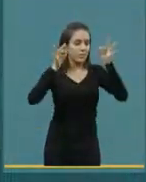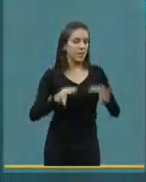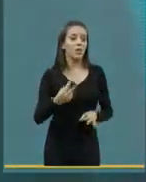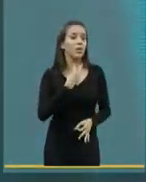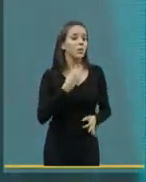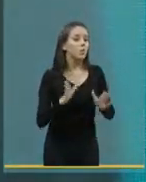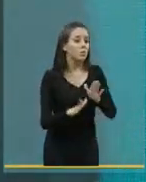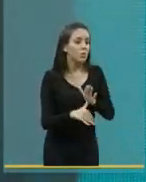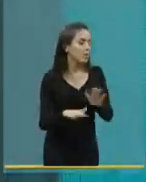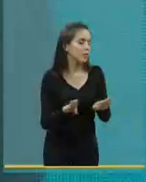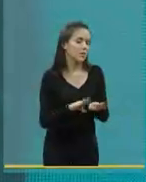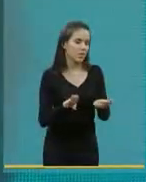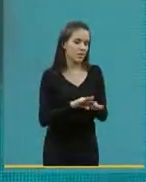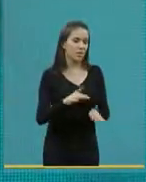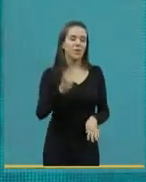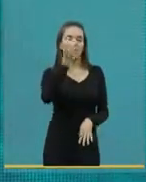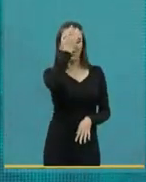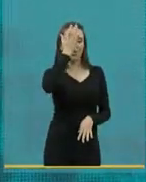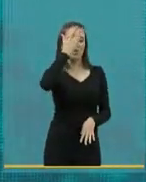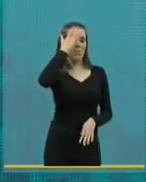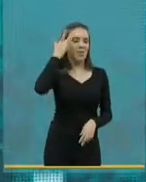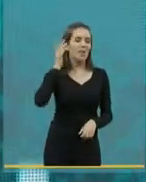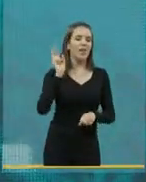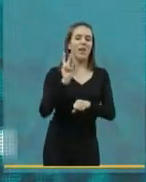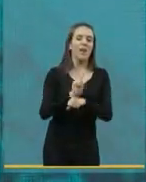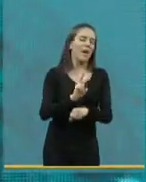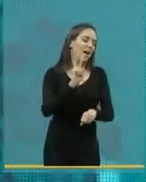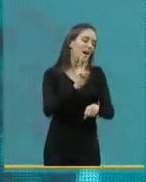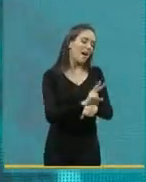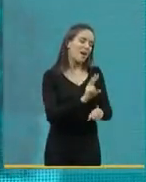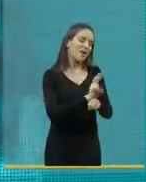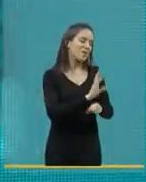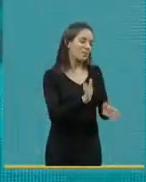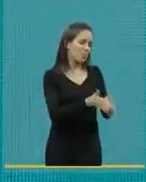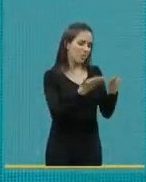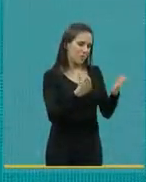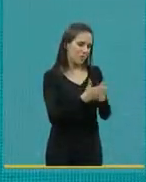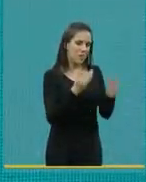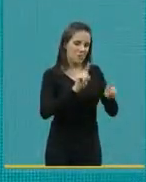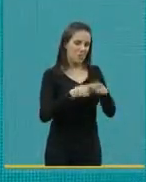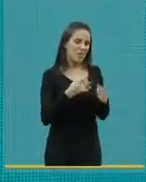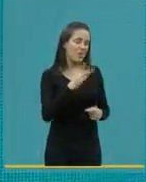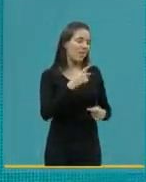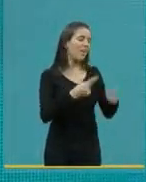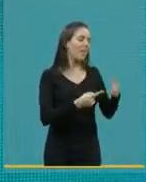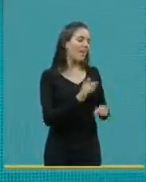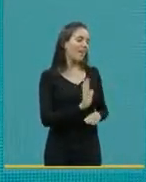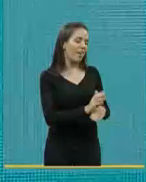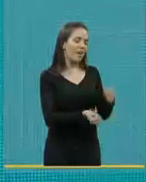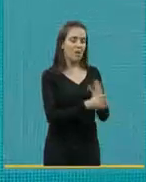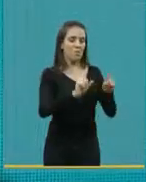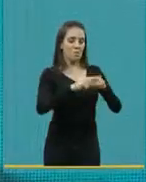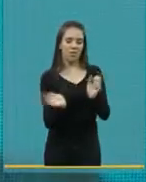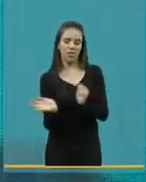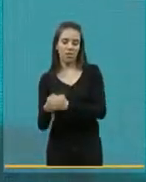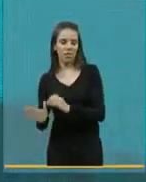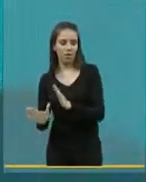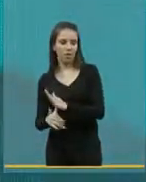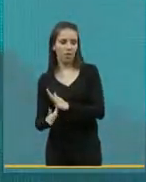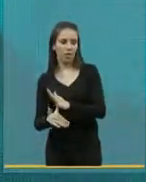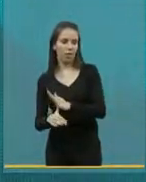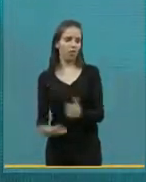corrupção é muito fácil ficar defendendo os pobres e fazer políticas com corrupção que tira